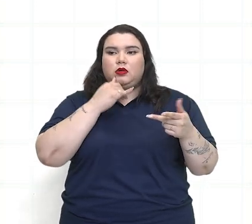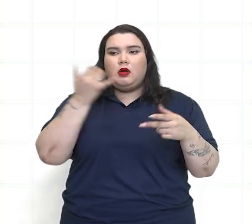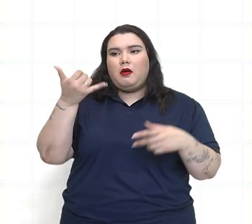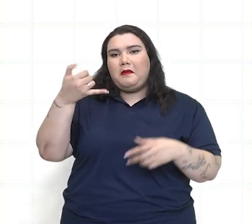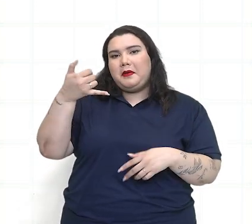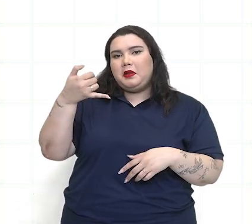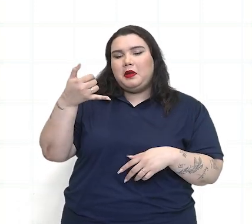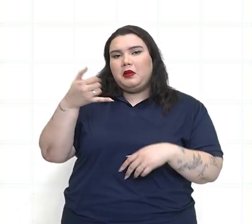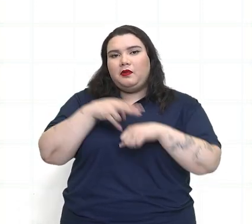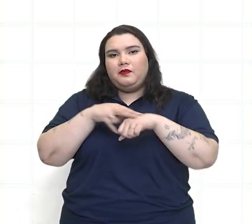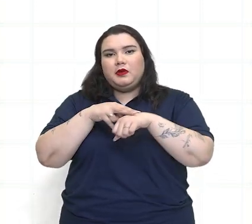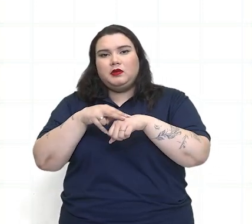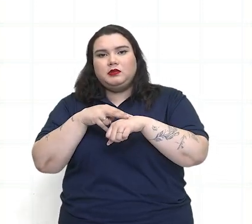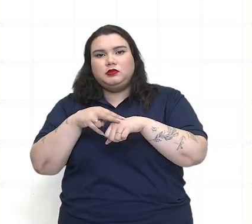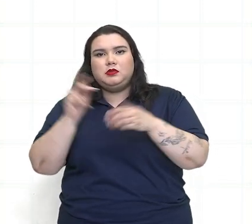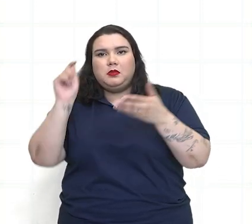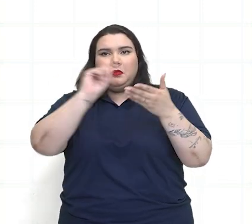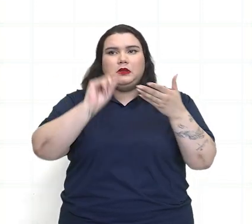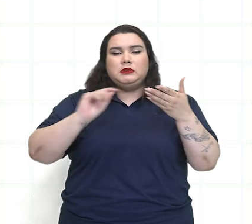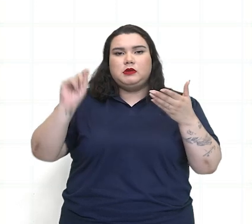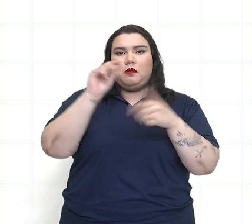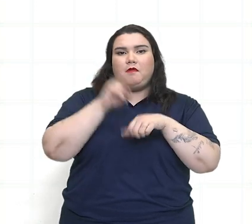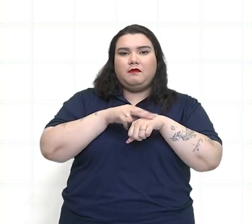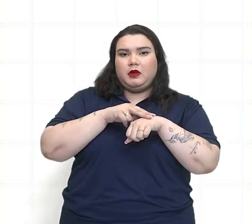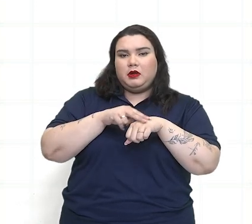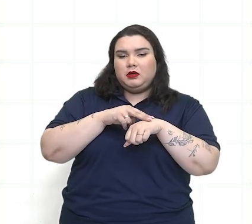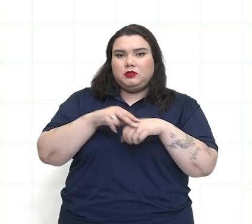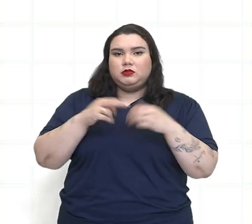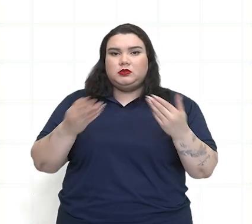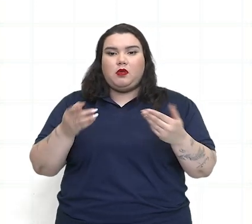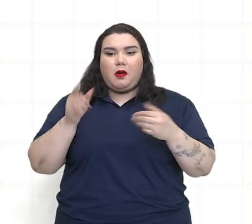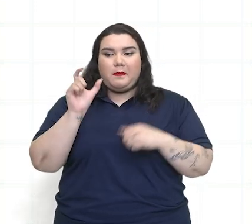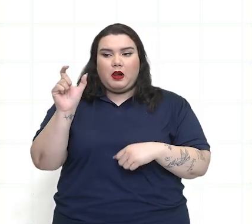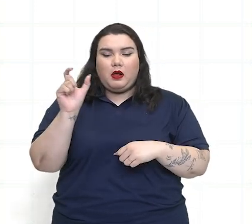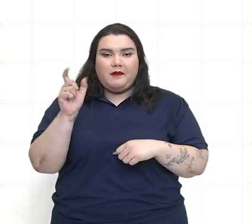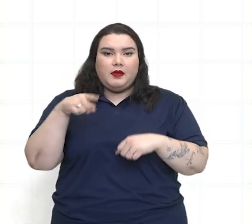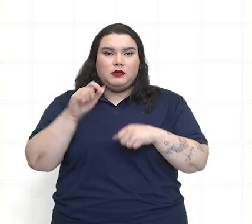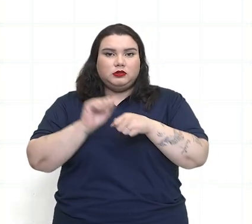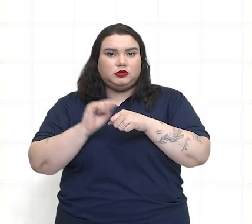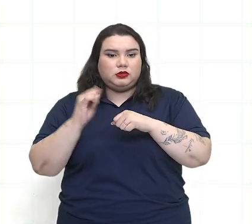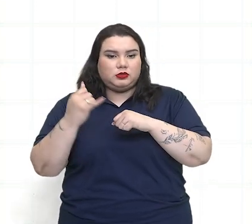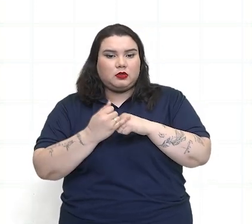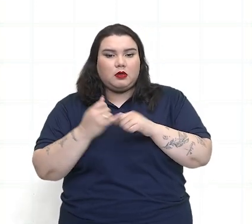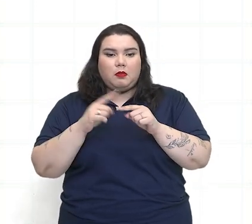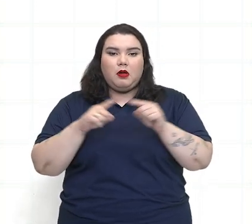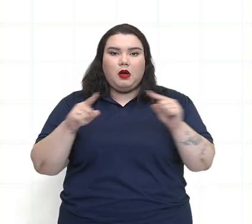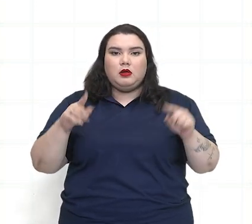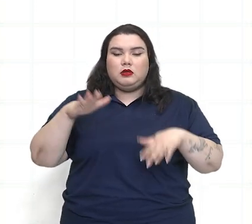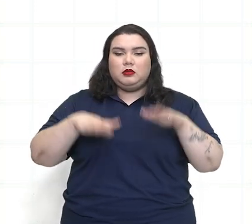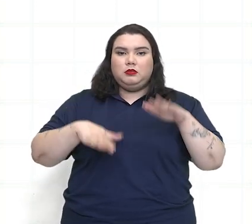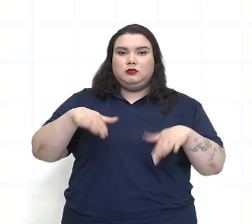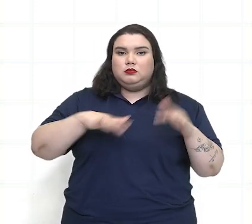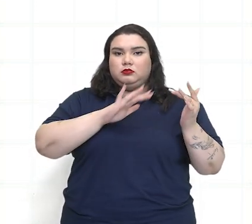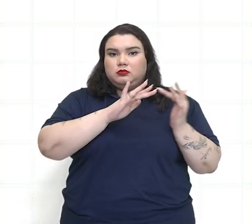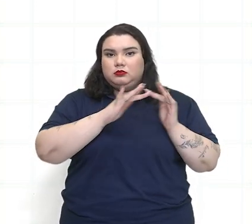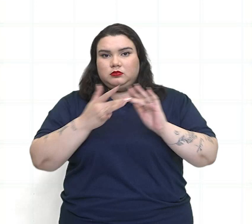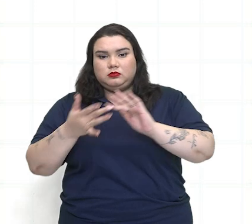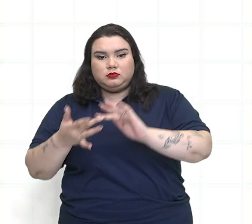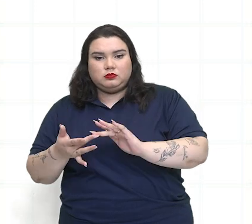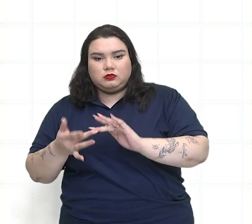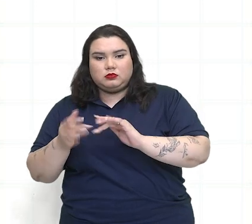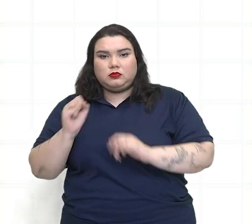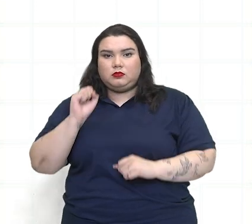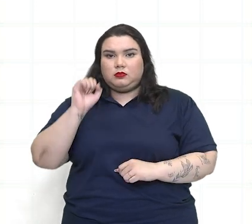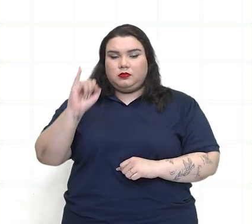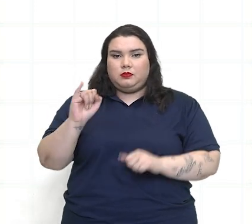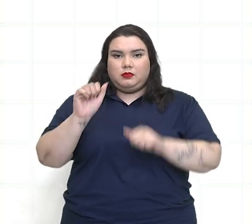caneta verde, pincel verde, certo? Então, verde é adjetivo. Porém, dependendo do contexto, se